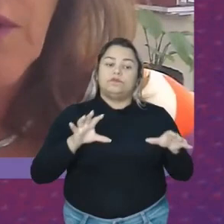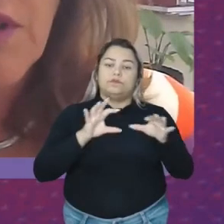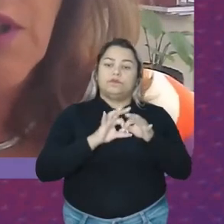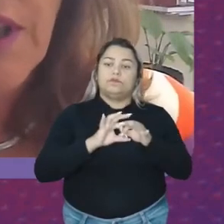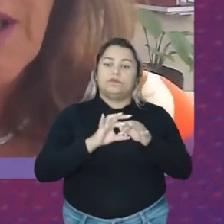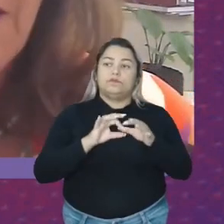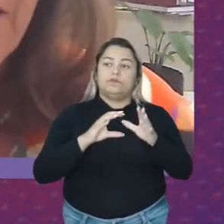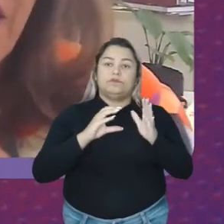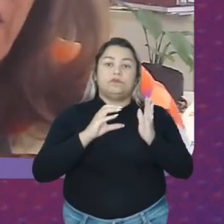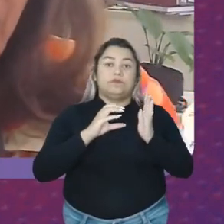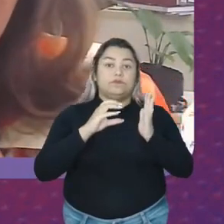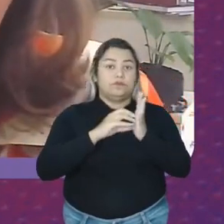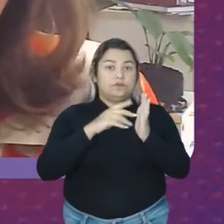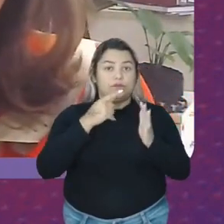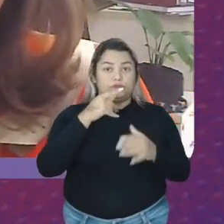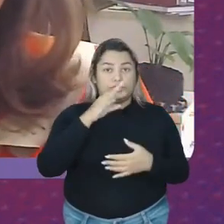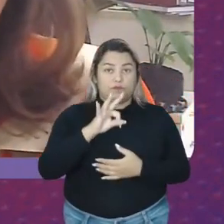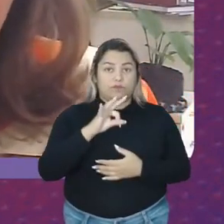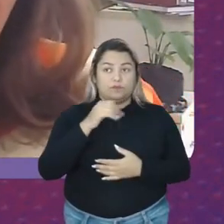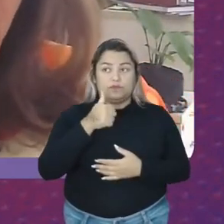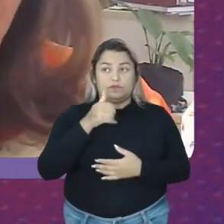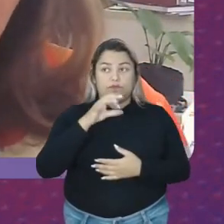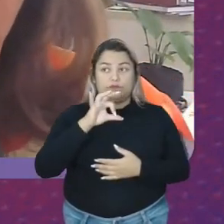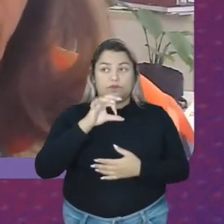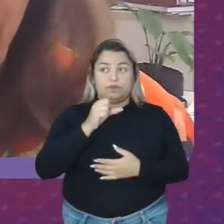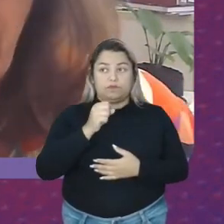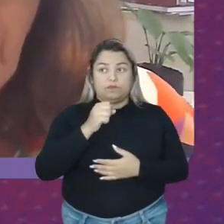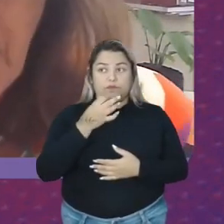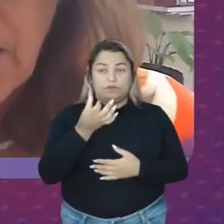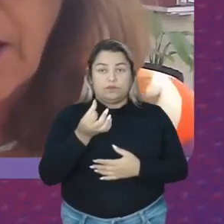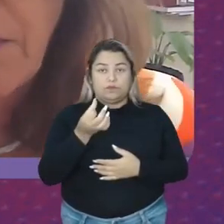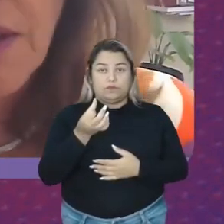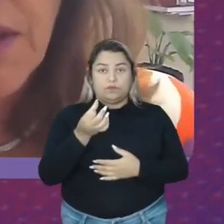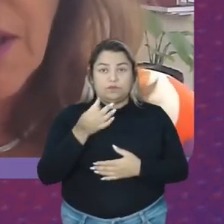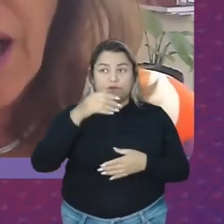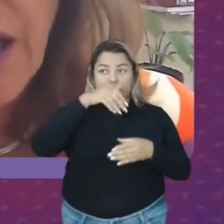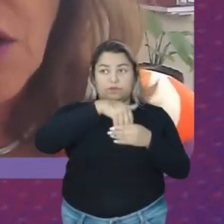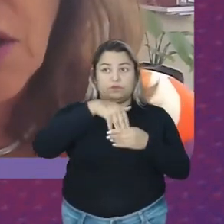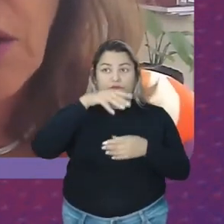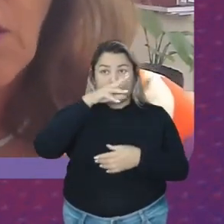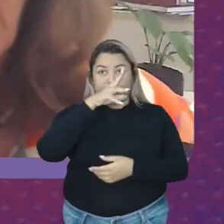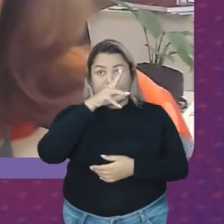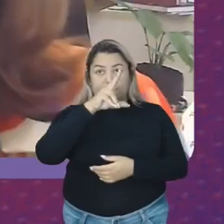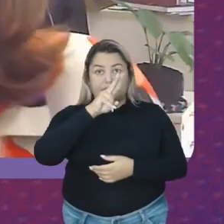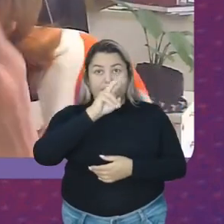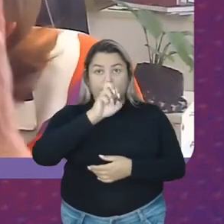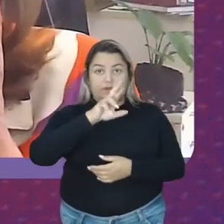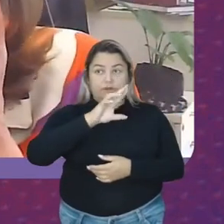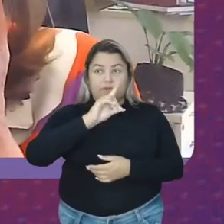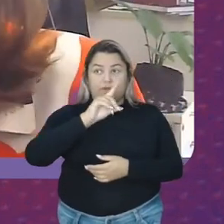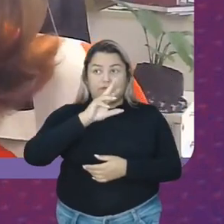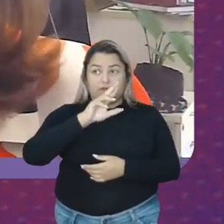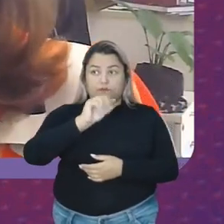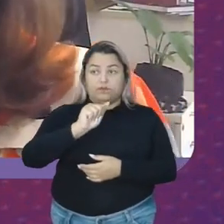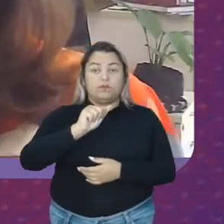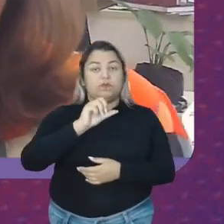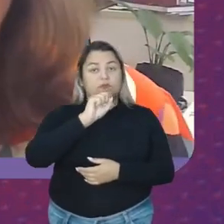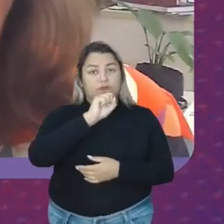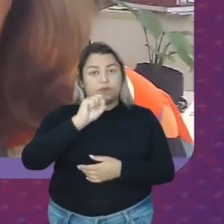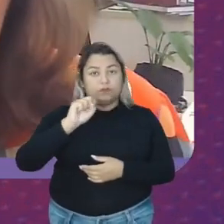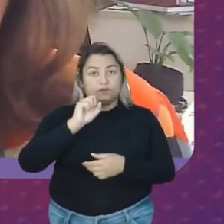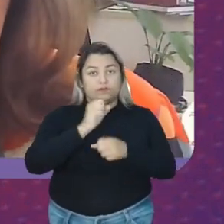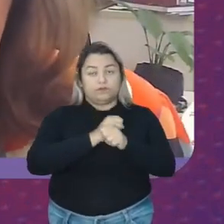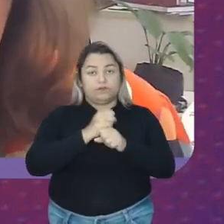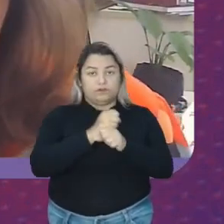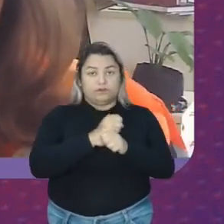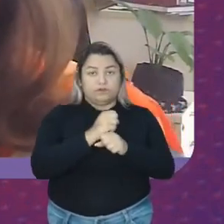desde 1986, já fui candidata a vereadora na minha cidade em 88, sou